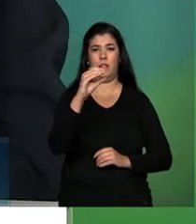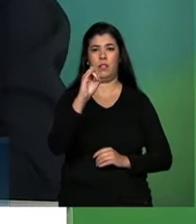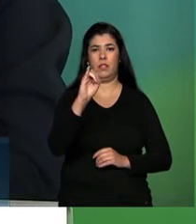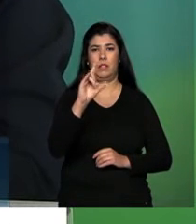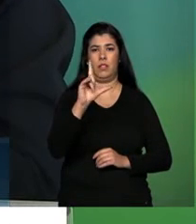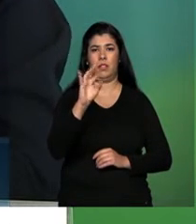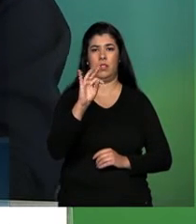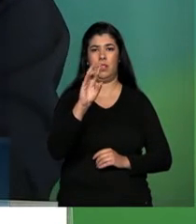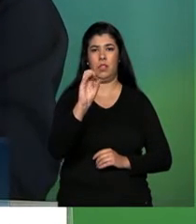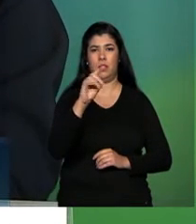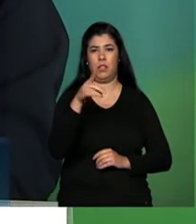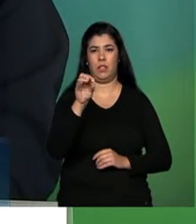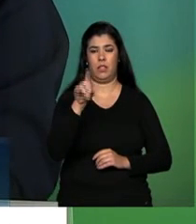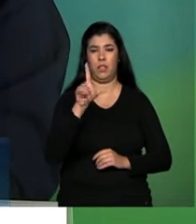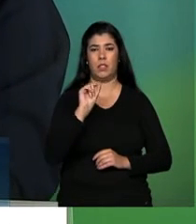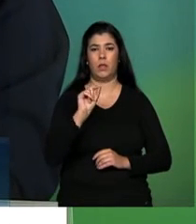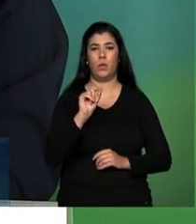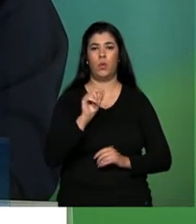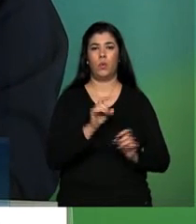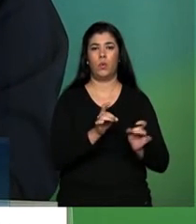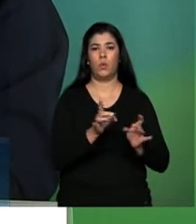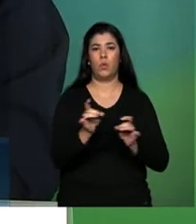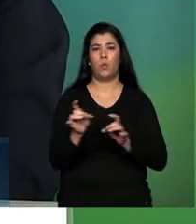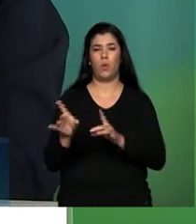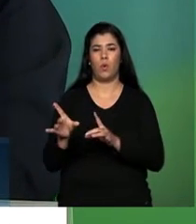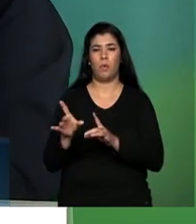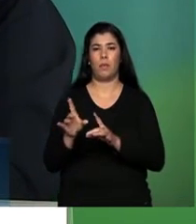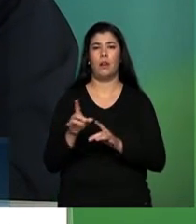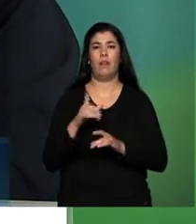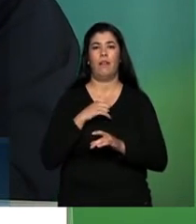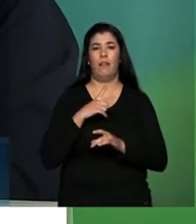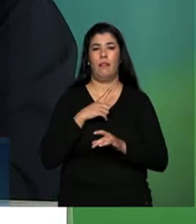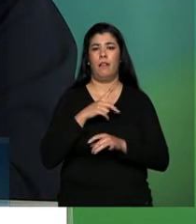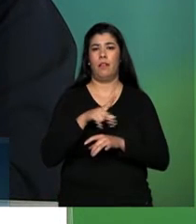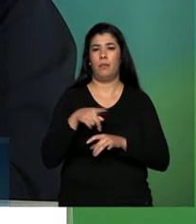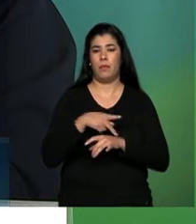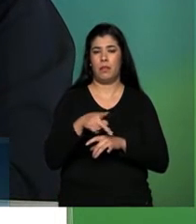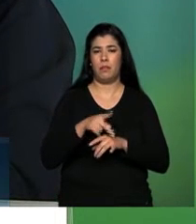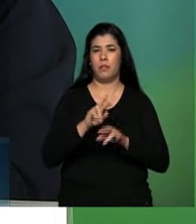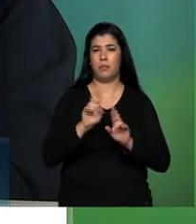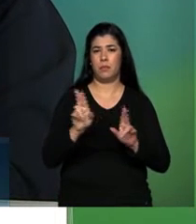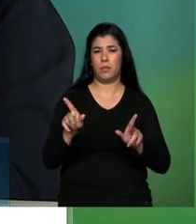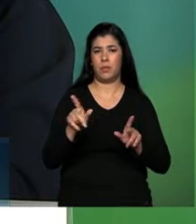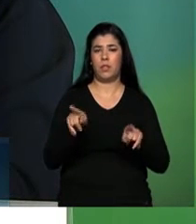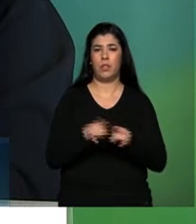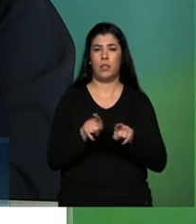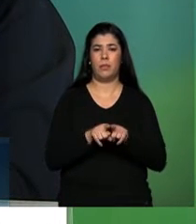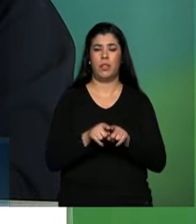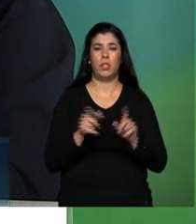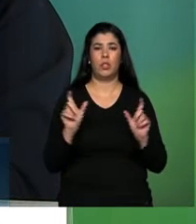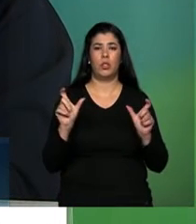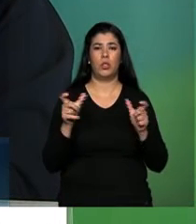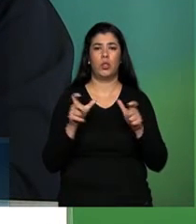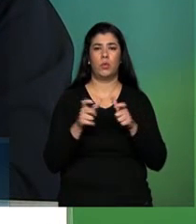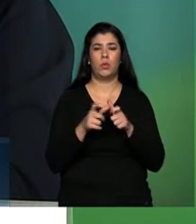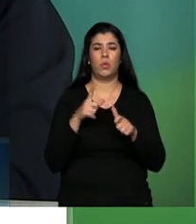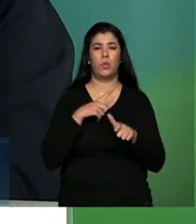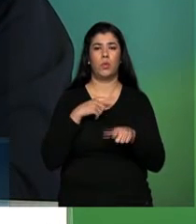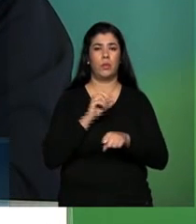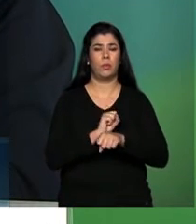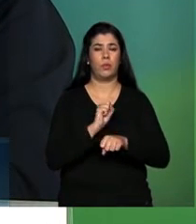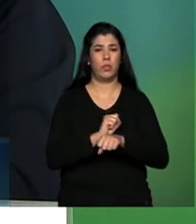é um instrumento para melhorar a vida de quem exporta. Reduzir o tempo de trânsito aduaneiro,